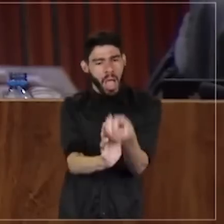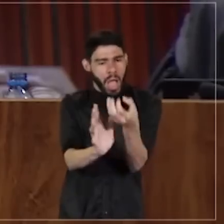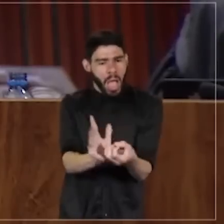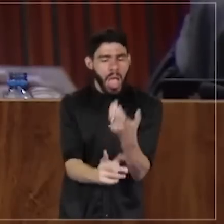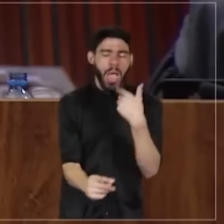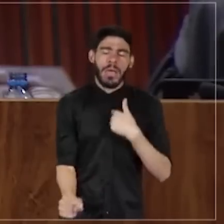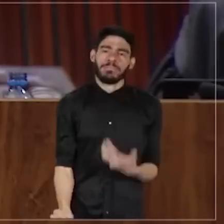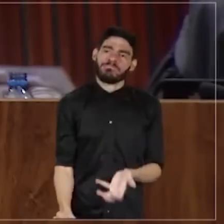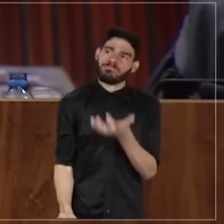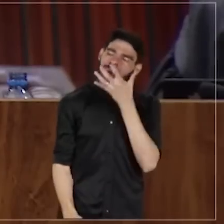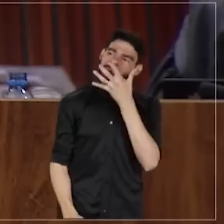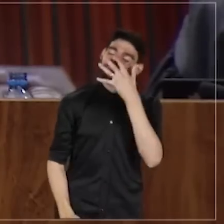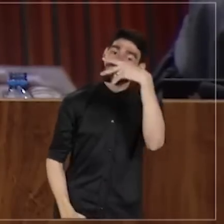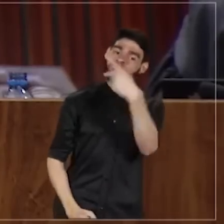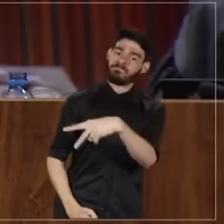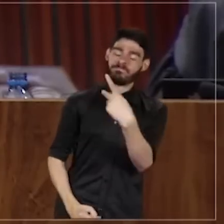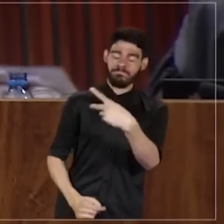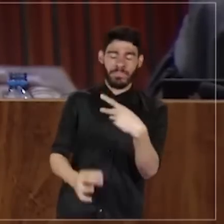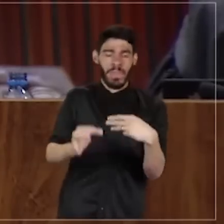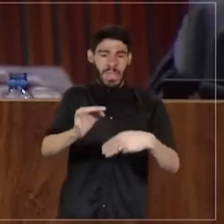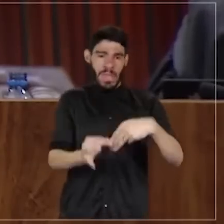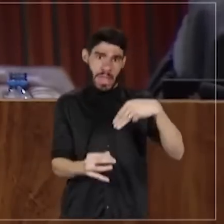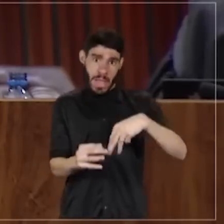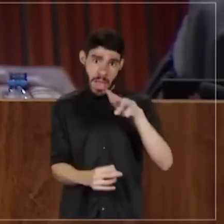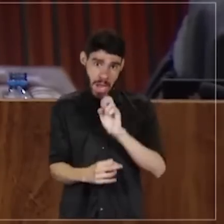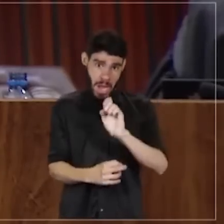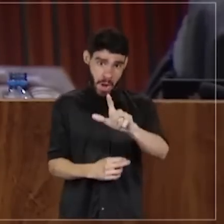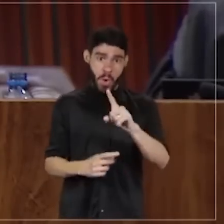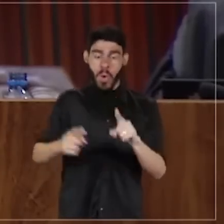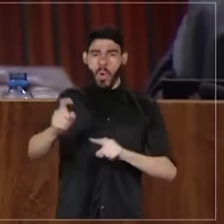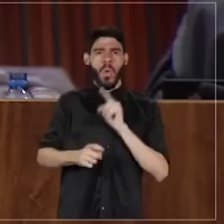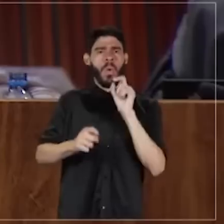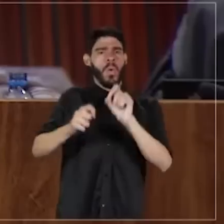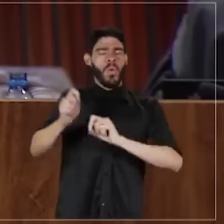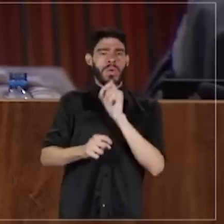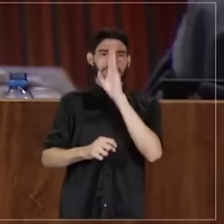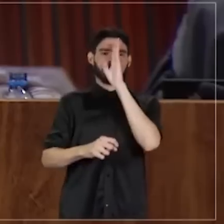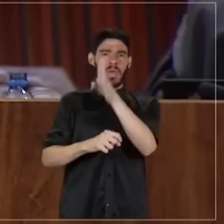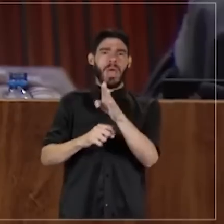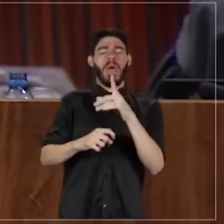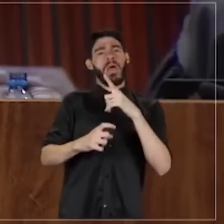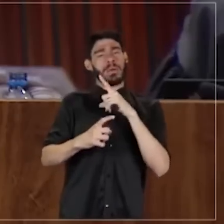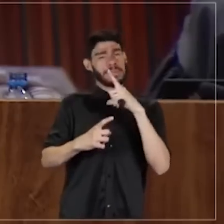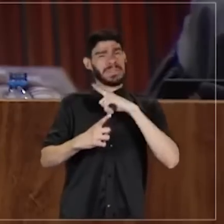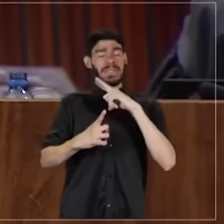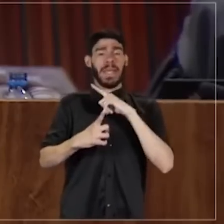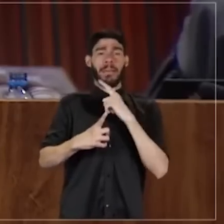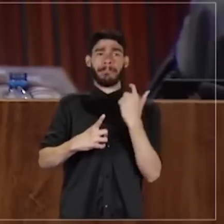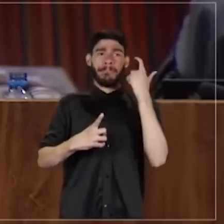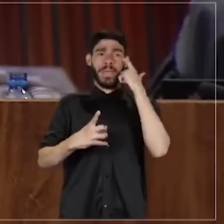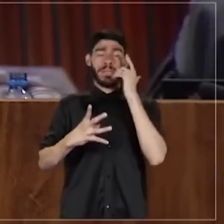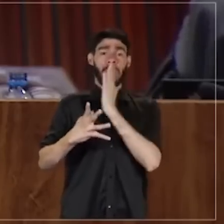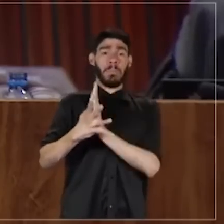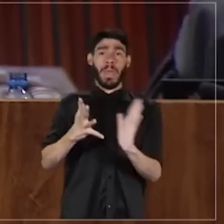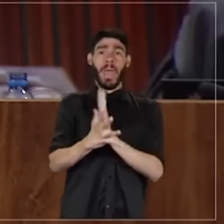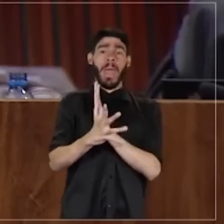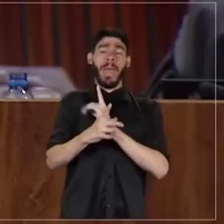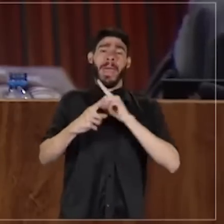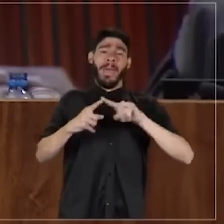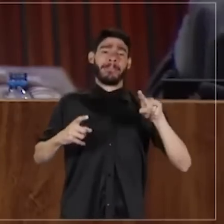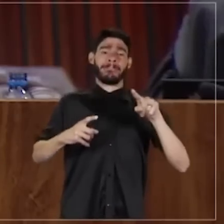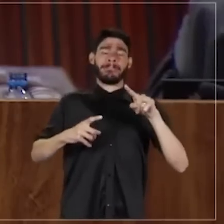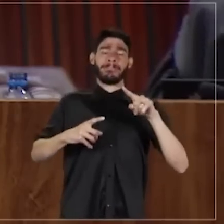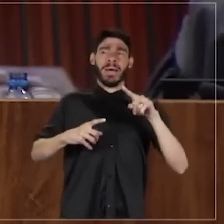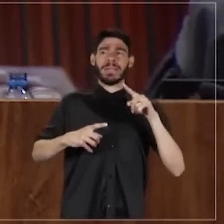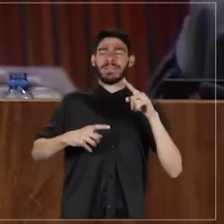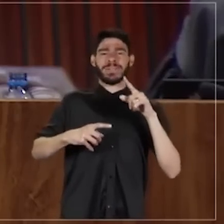ouvi atentamente do ministro Raul está centrada no fato de que, ainda que houvesse alguma intenção, ela não produziu efeitos, porque até